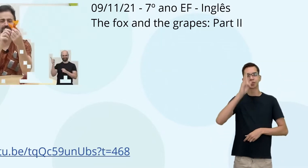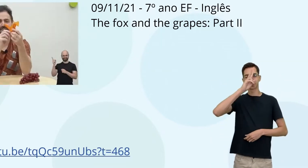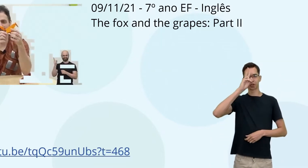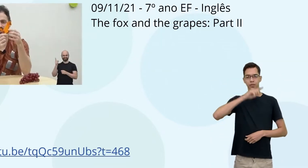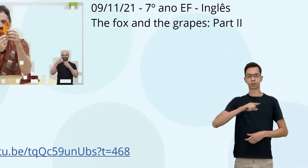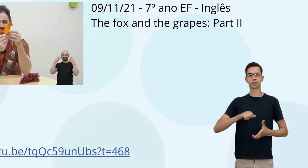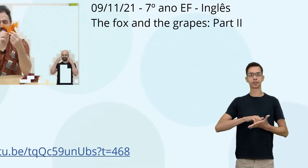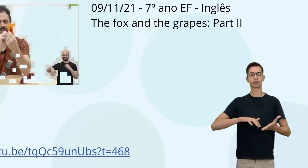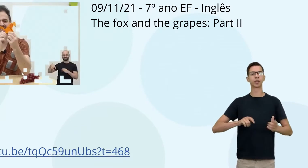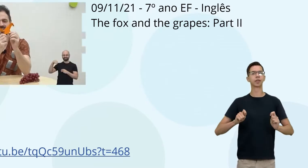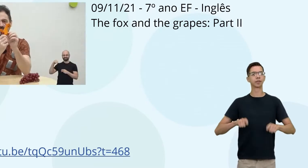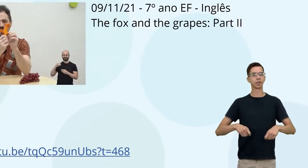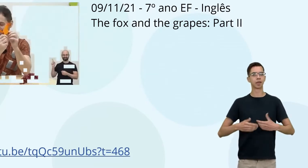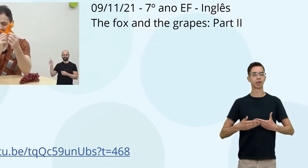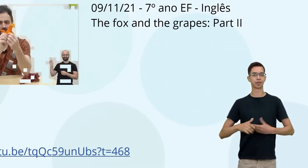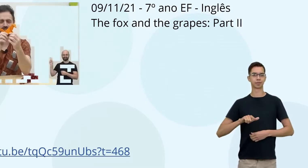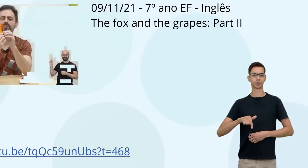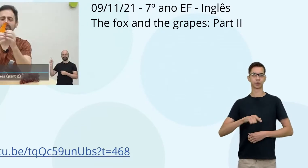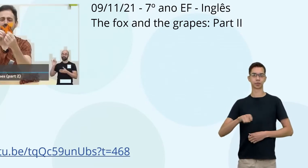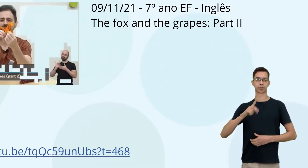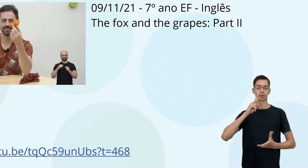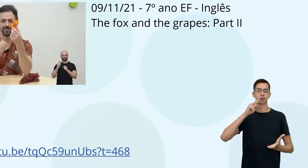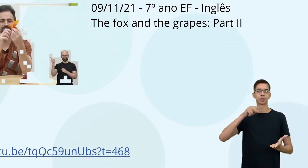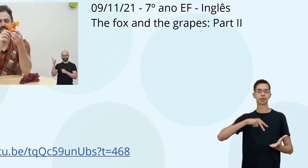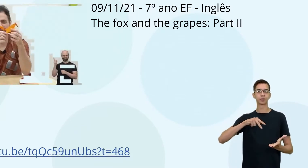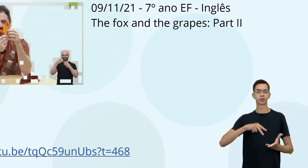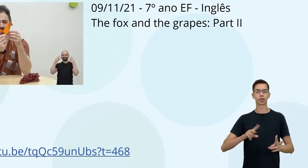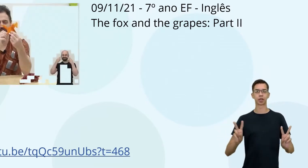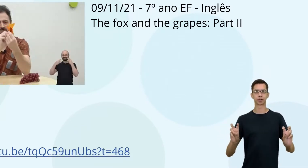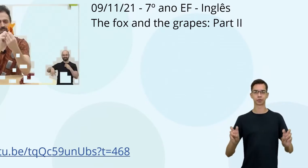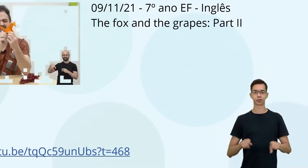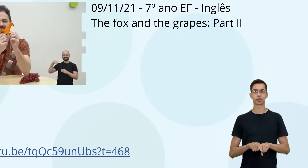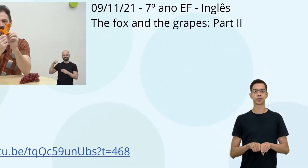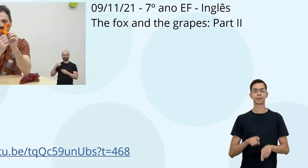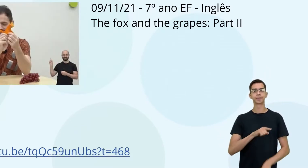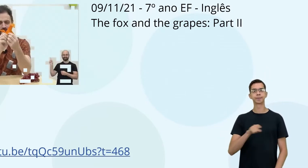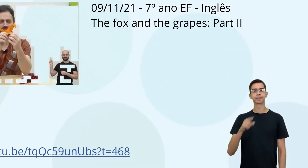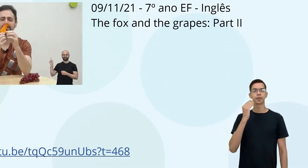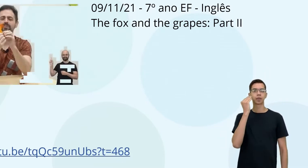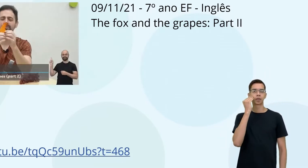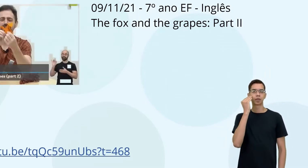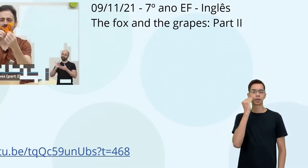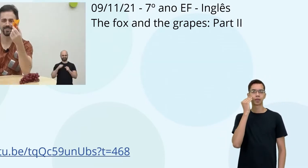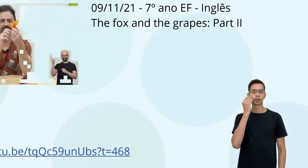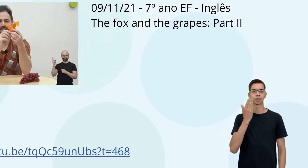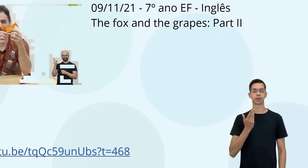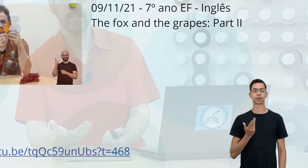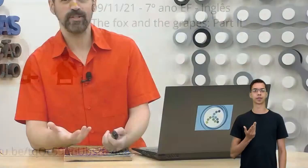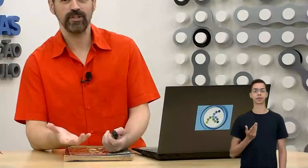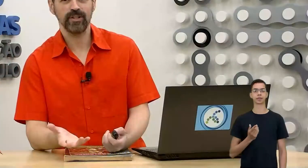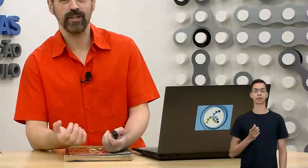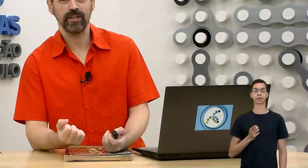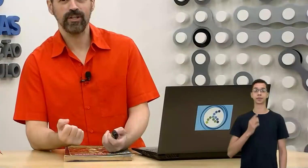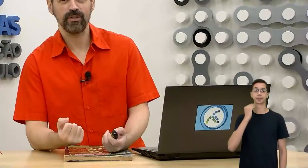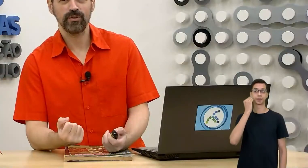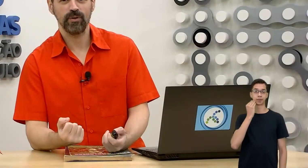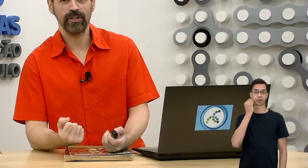frente, de fazer a leitura desses contos e tentar fazer de uma forma, usar a sua habilidade